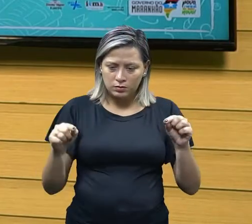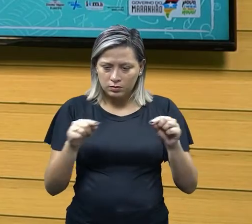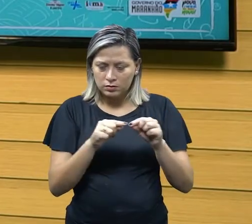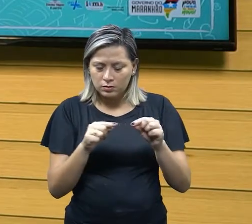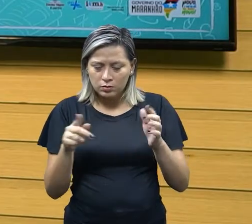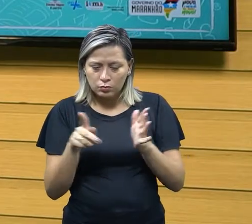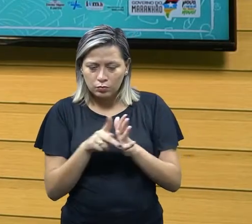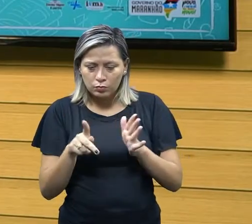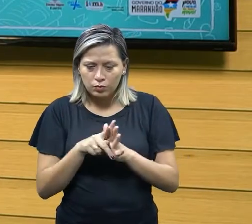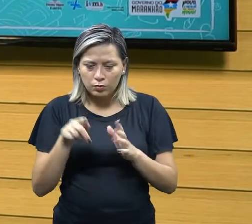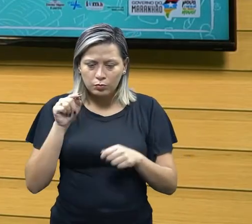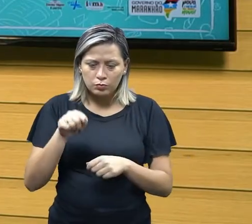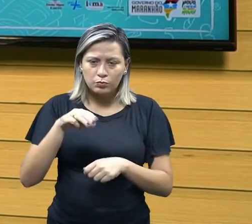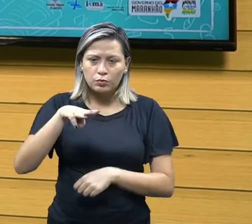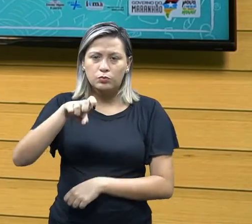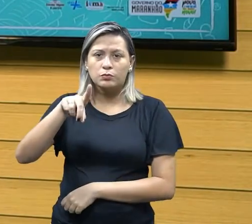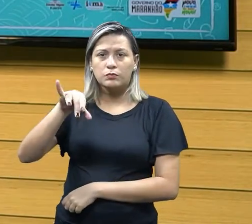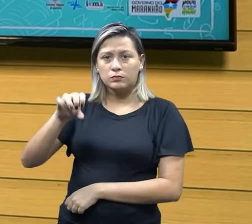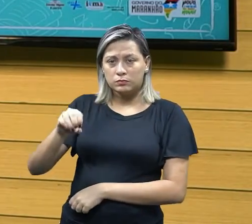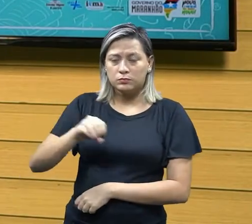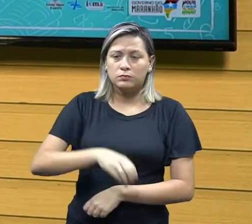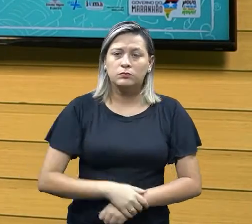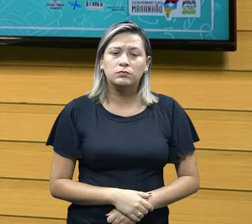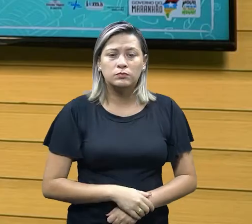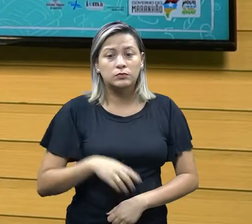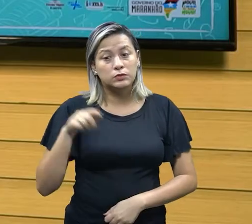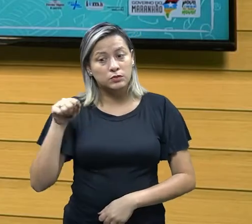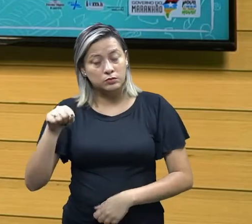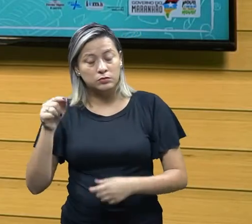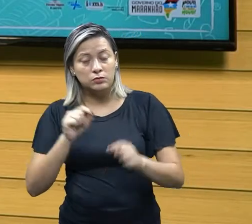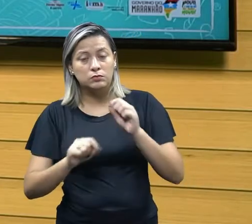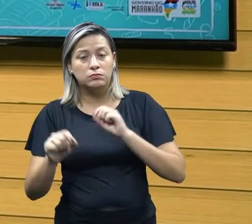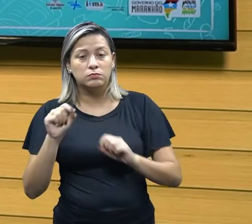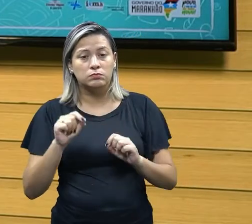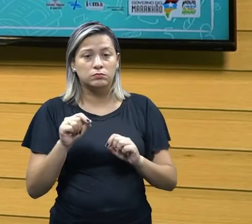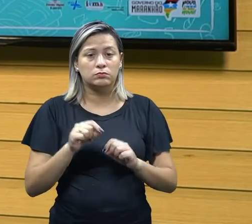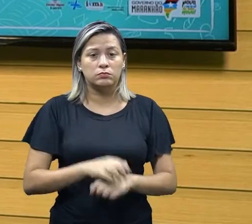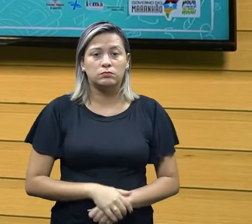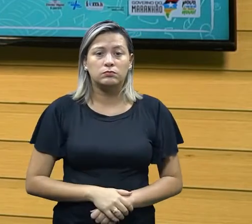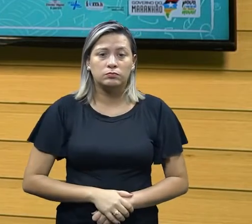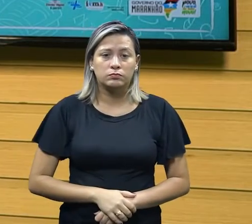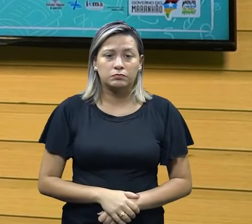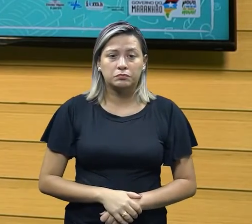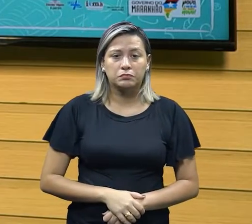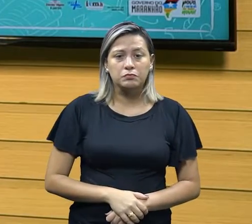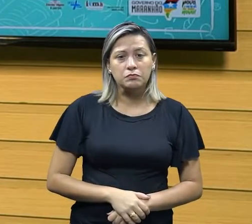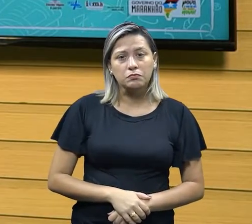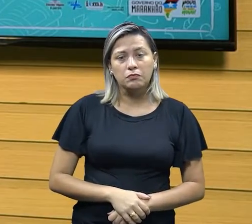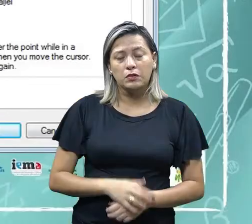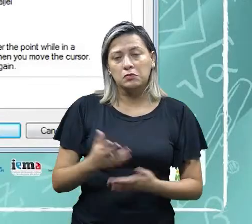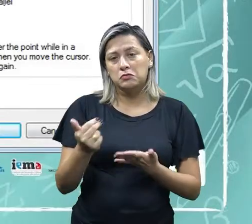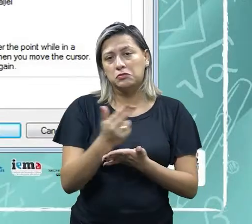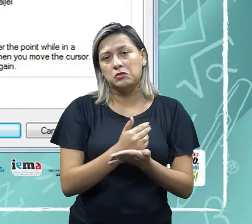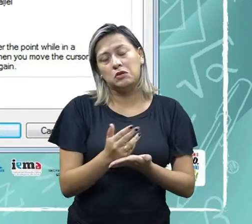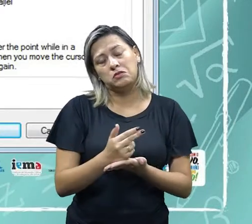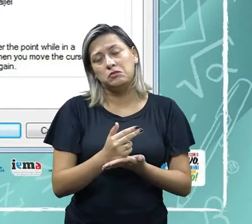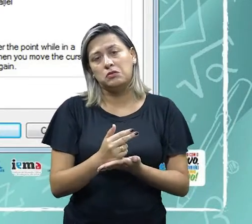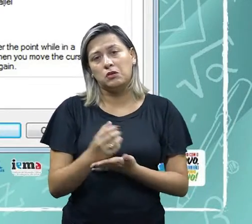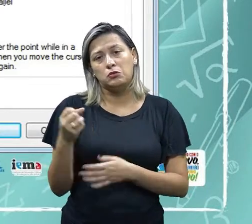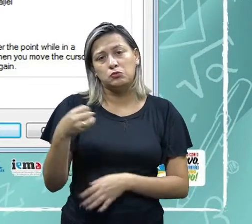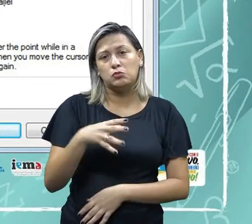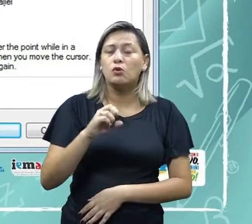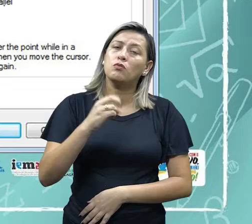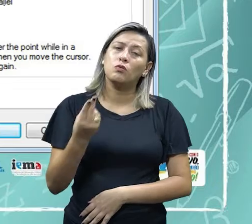médio daquela linha. E aí você pode, a partir daquele ponto, fazer ou não um outro desenho. Center